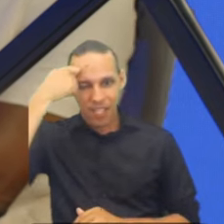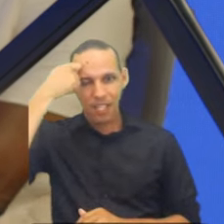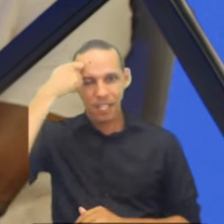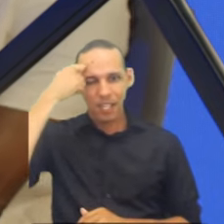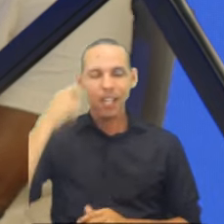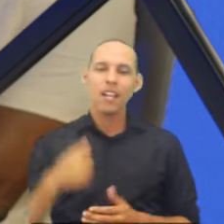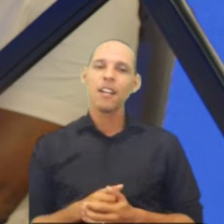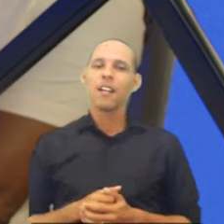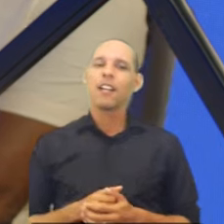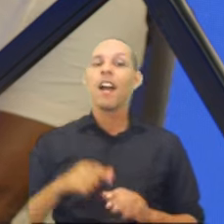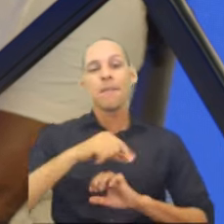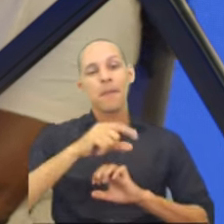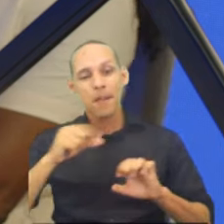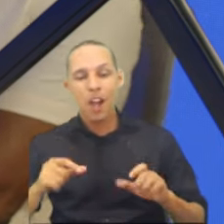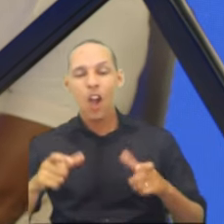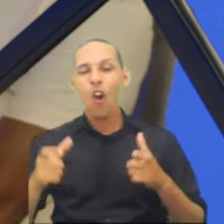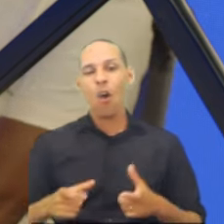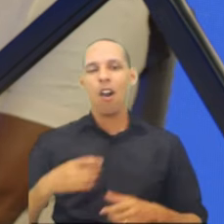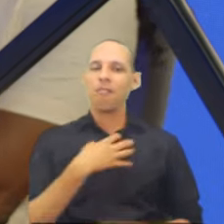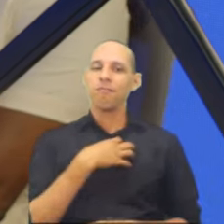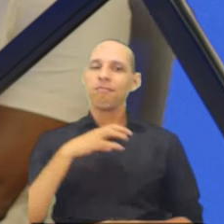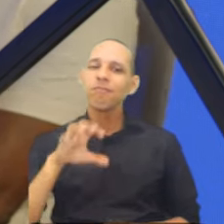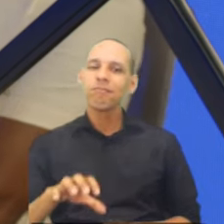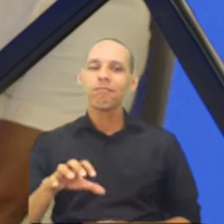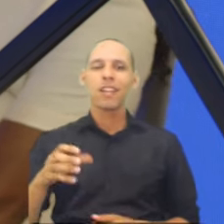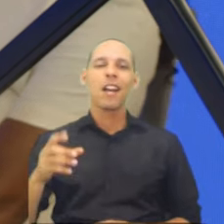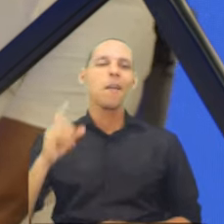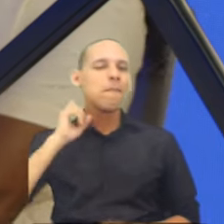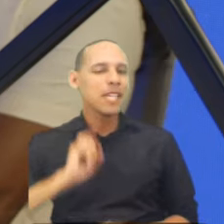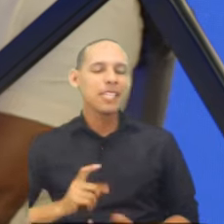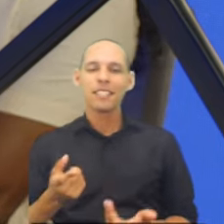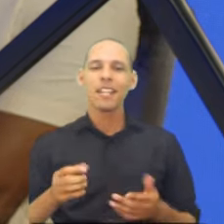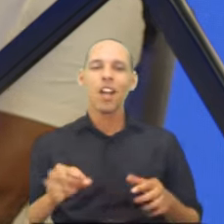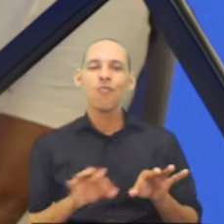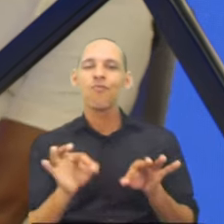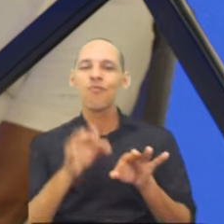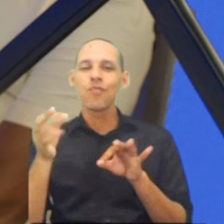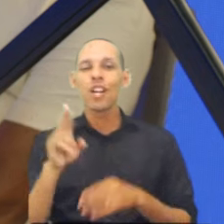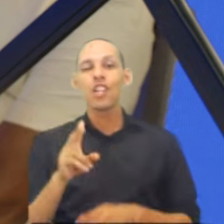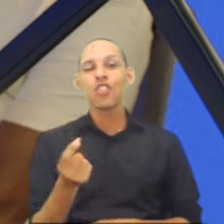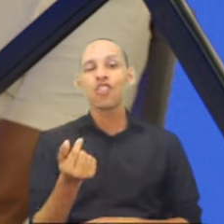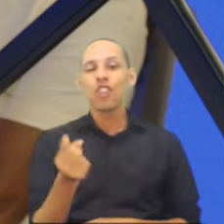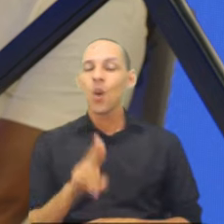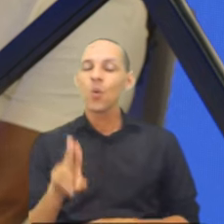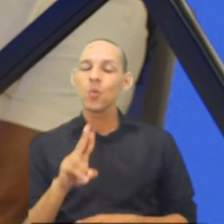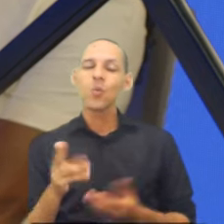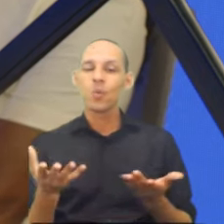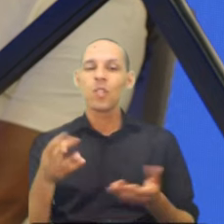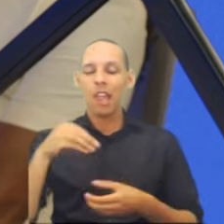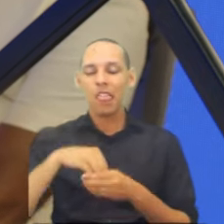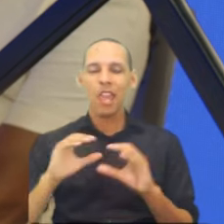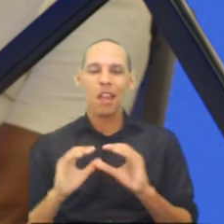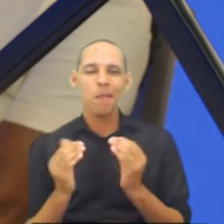através do empreendedorismo da venda do acarajé em Salvador da venda dos Quitutes em Minas da venda da costura que usavam esse dinheiro